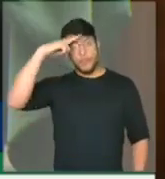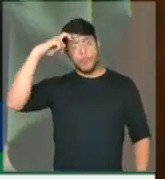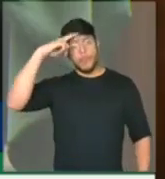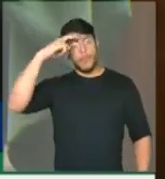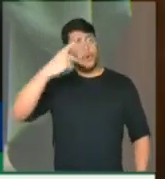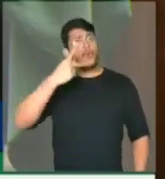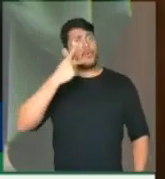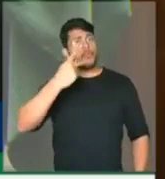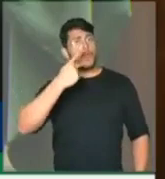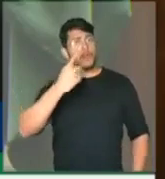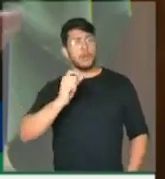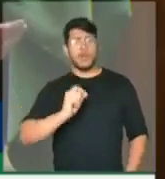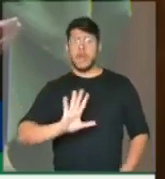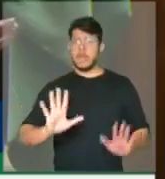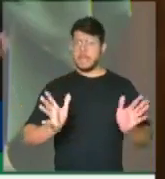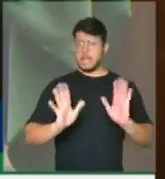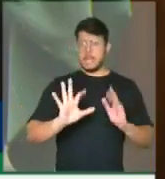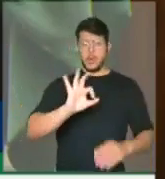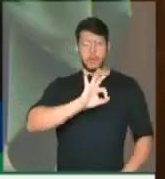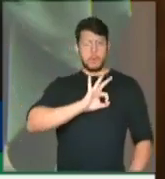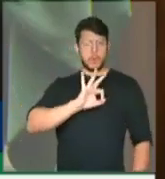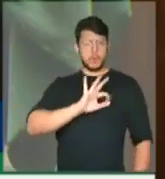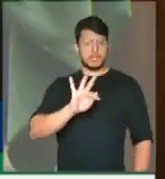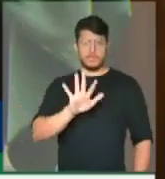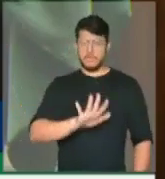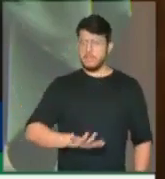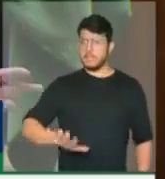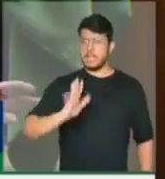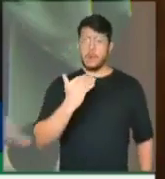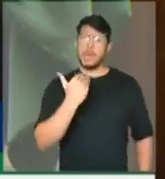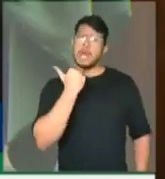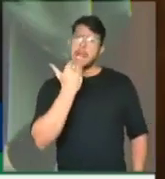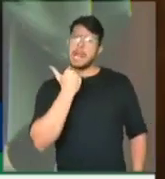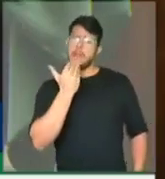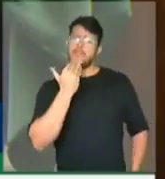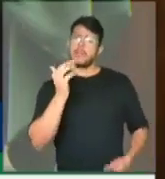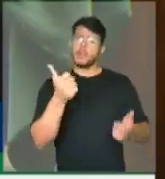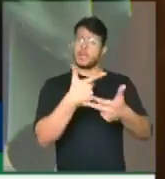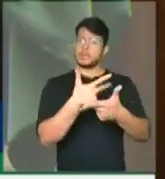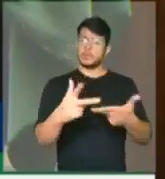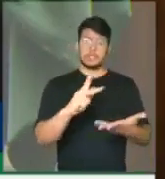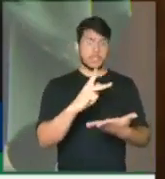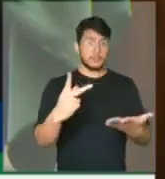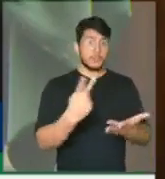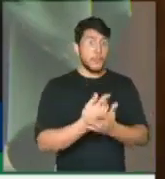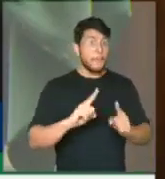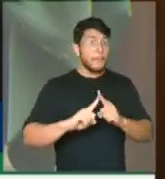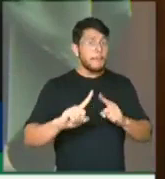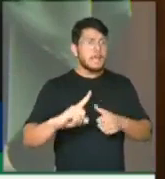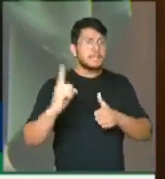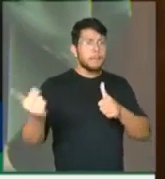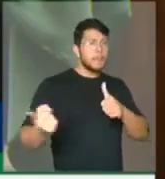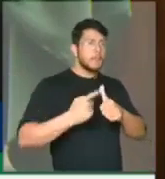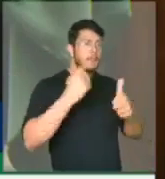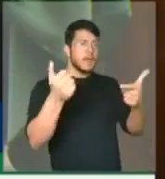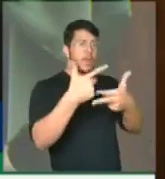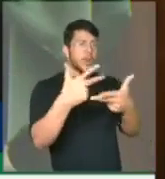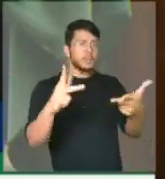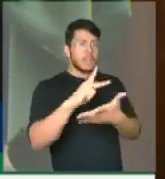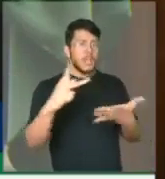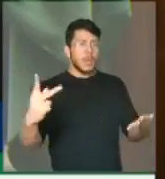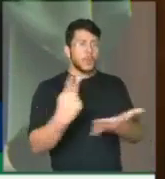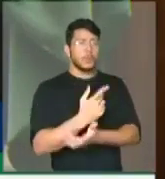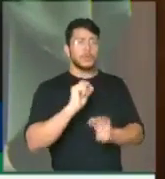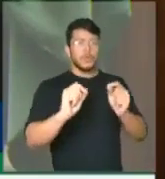que a Polícia Federal não tem nada a ver com o que acontece no estado do Rio de Janeiro, mas a primeira coisa que fez